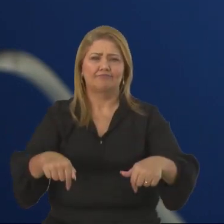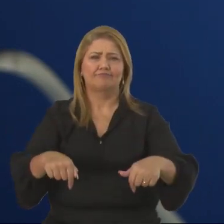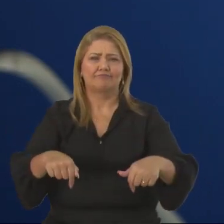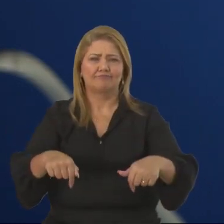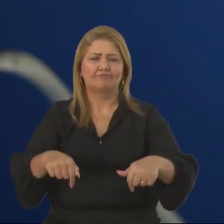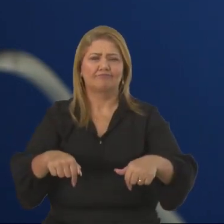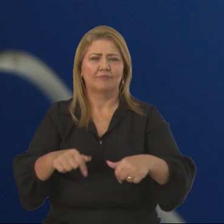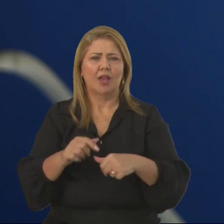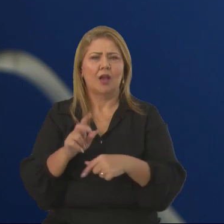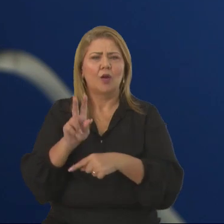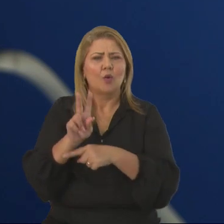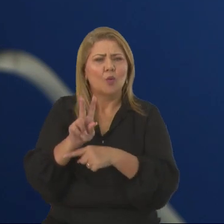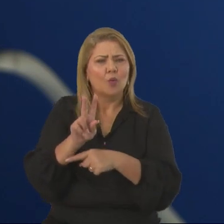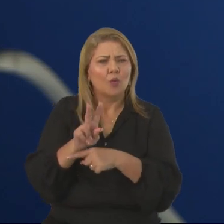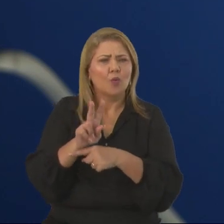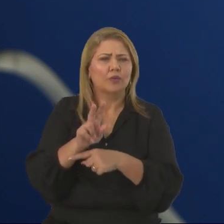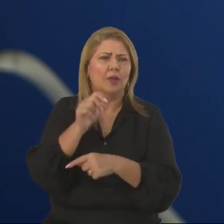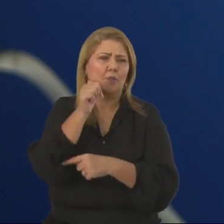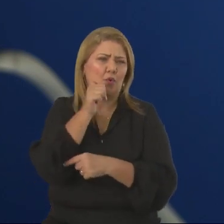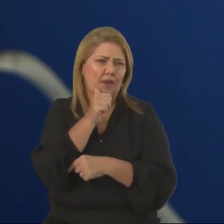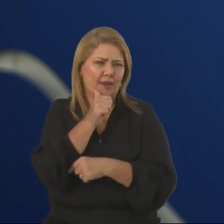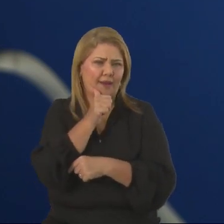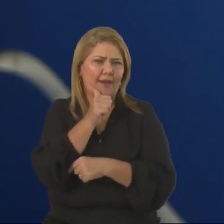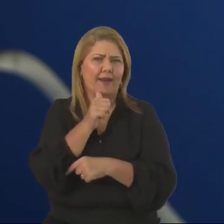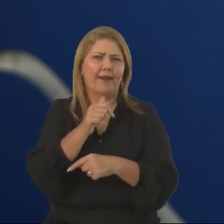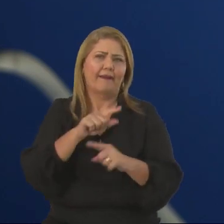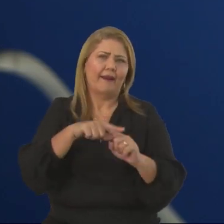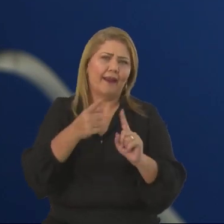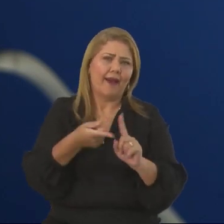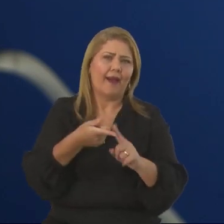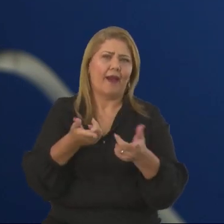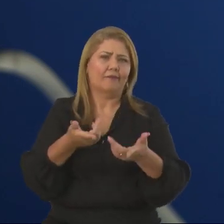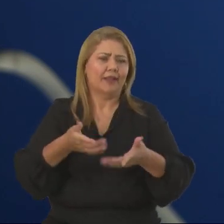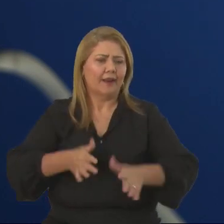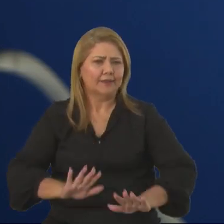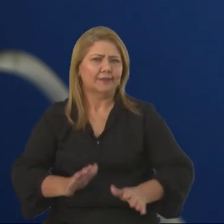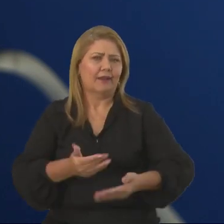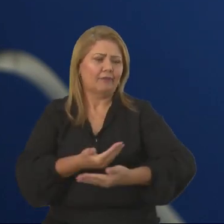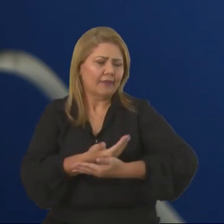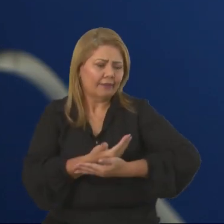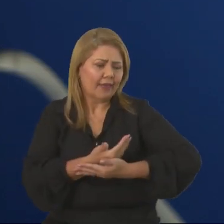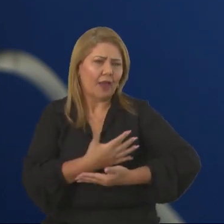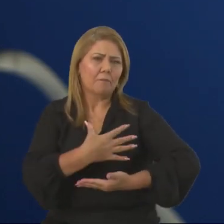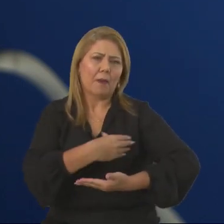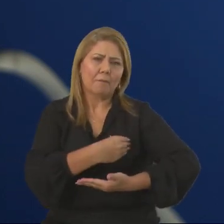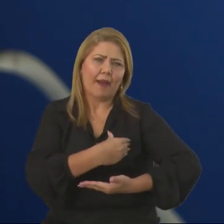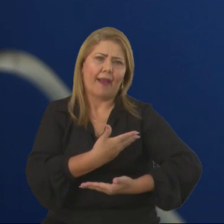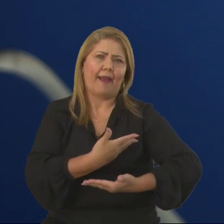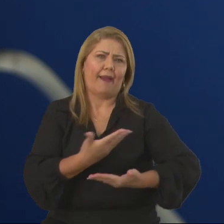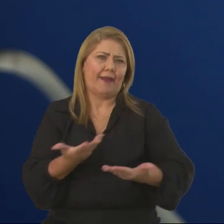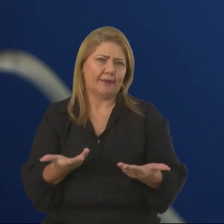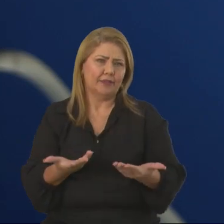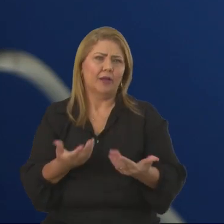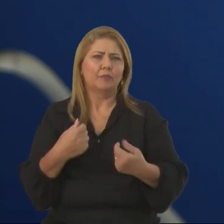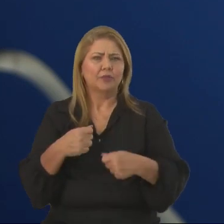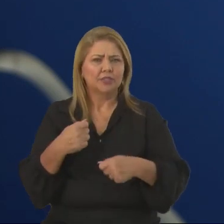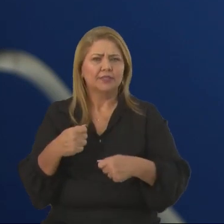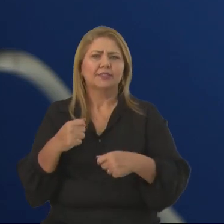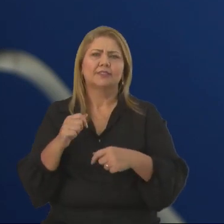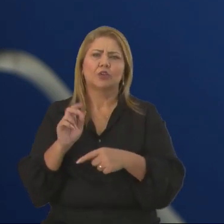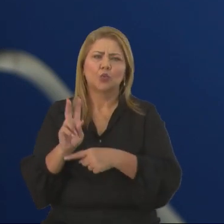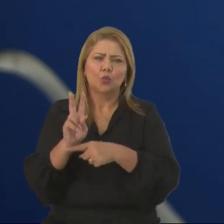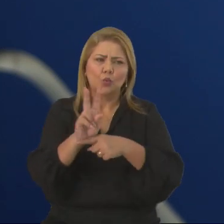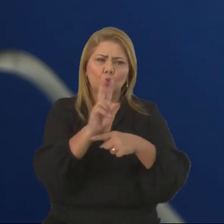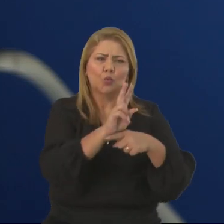na proteção à mulher lactante, à mulher gestante. Fui sucedida pela excelentíssima